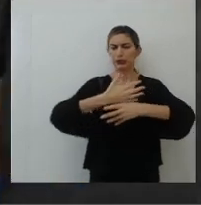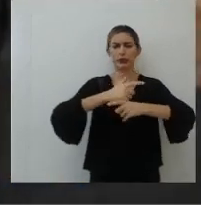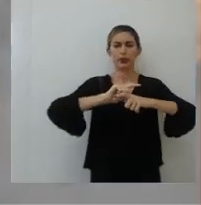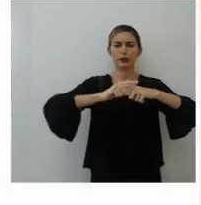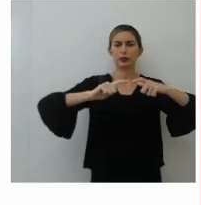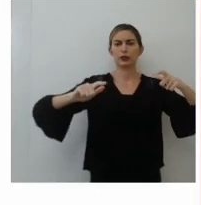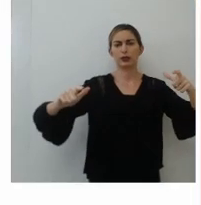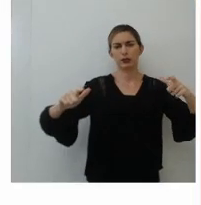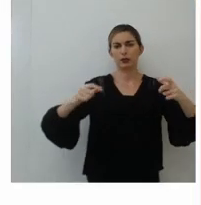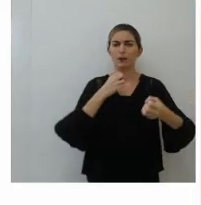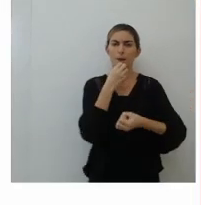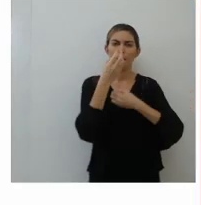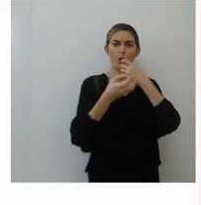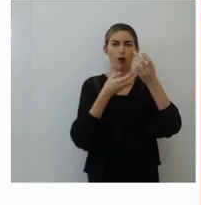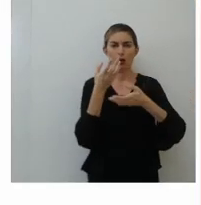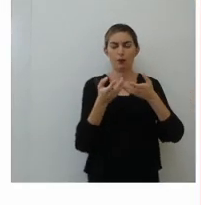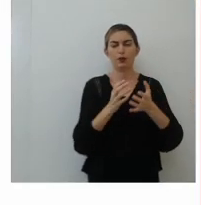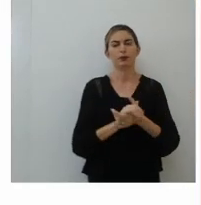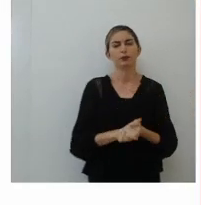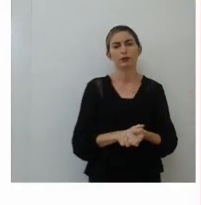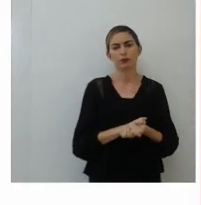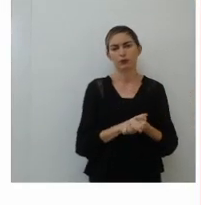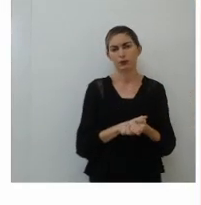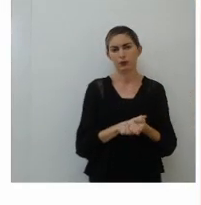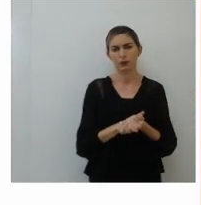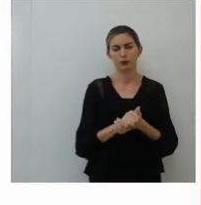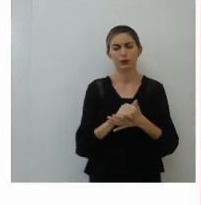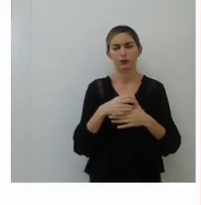Grande, poema do Drummond.